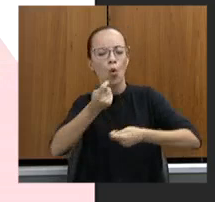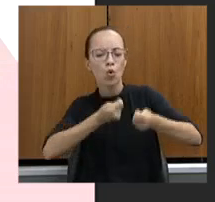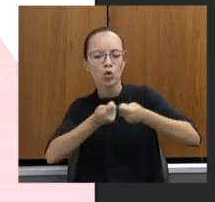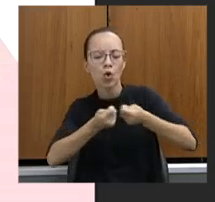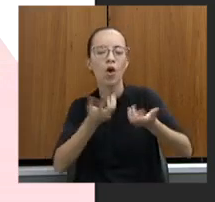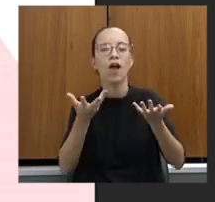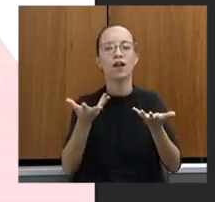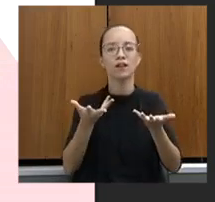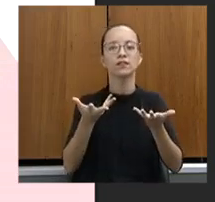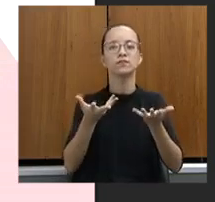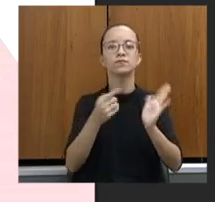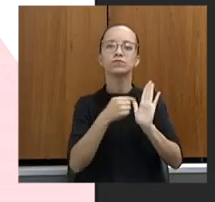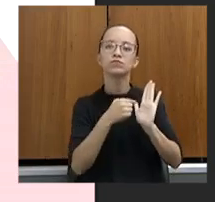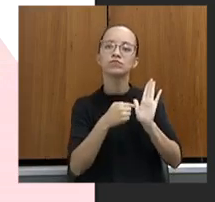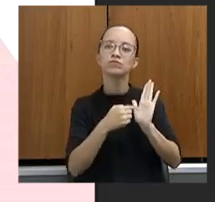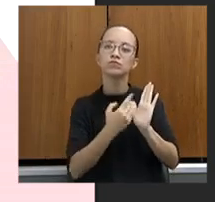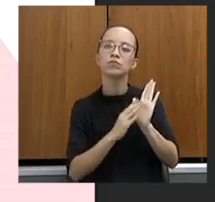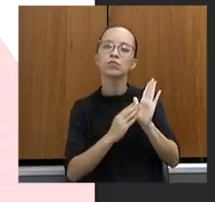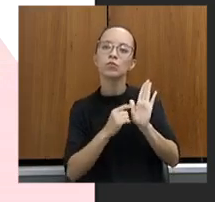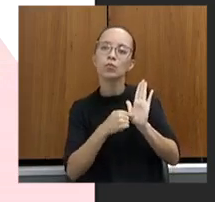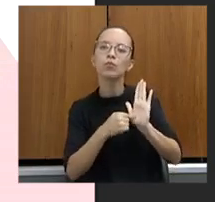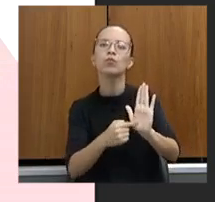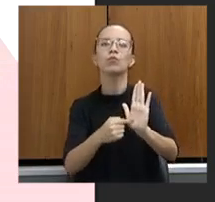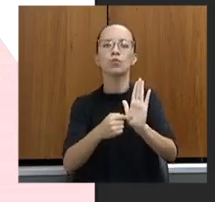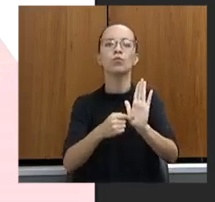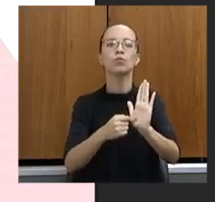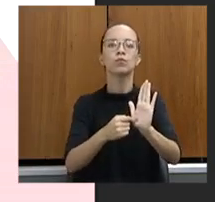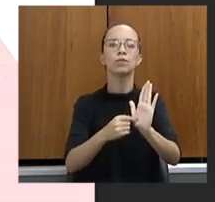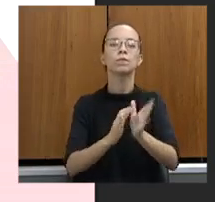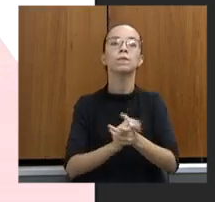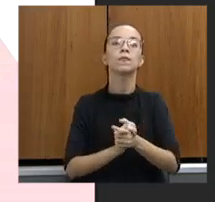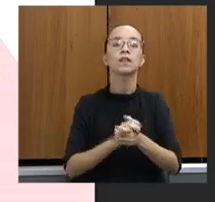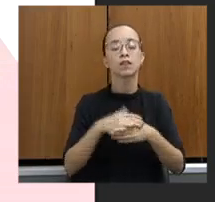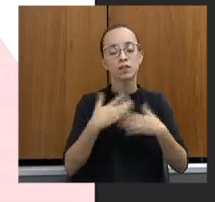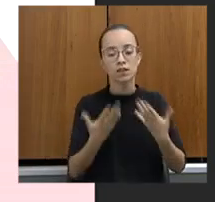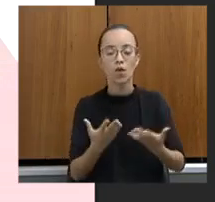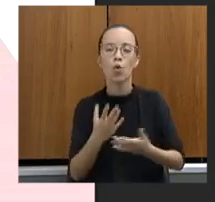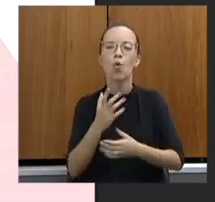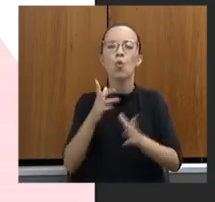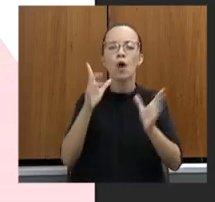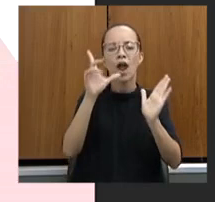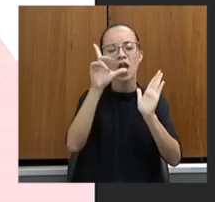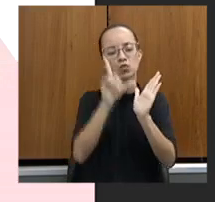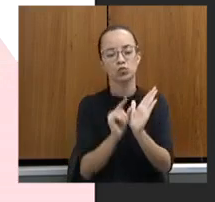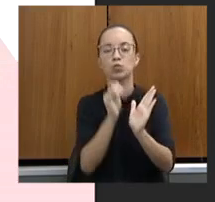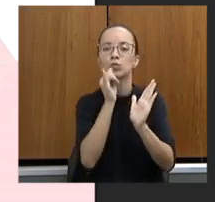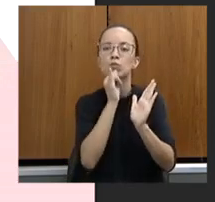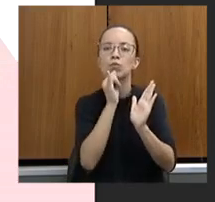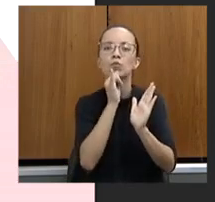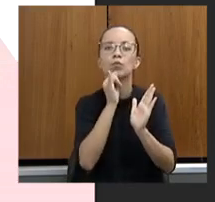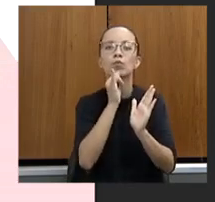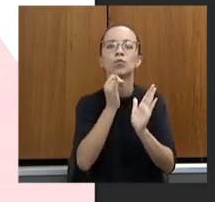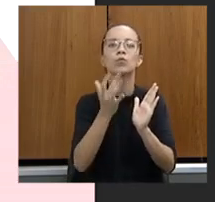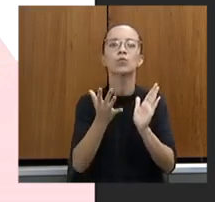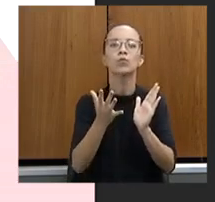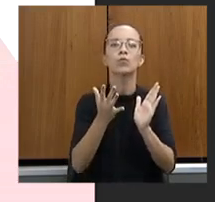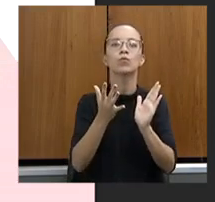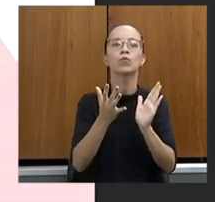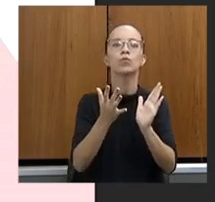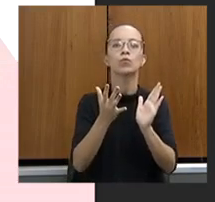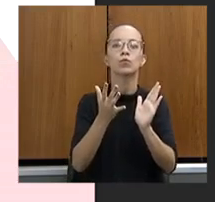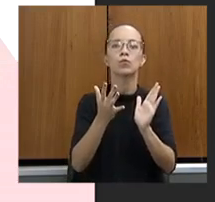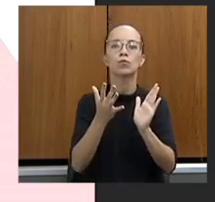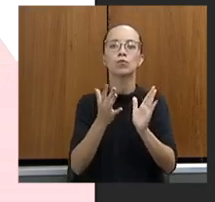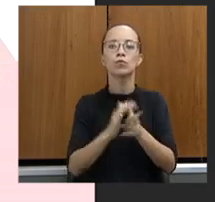tem gerado superar primários sucessivos e com isso ele consegue reduzir por exemplo seus restos a pagar equacionar